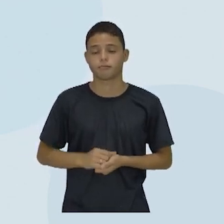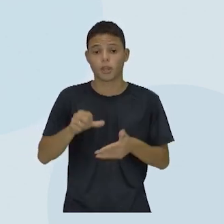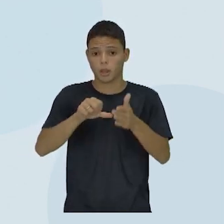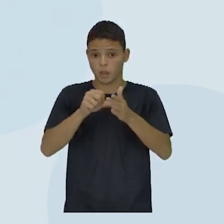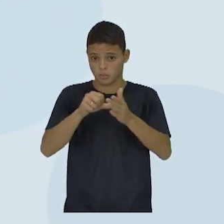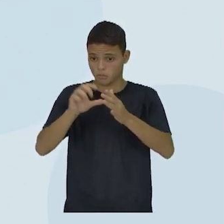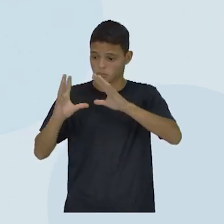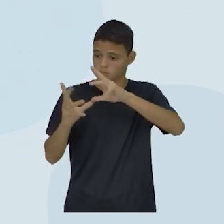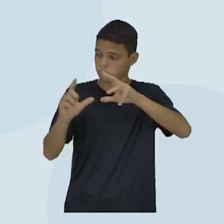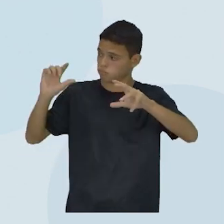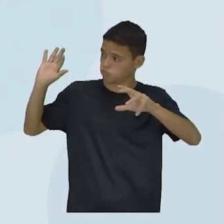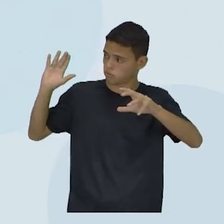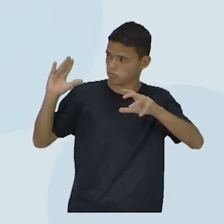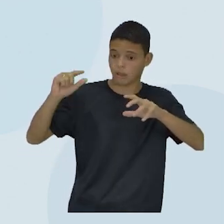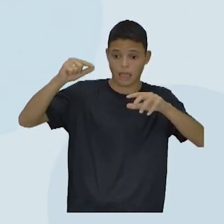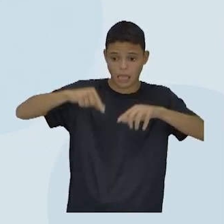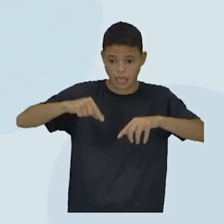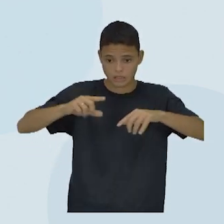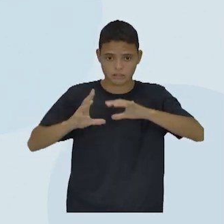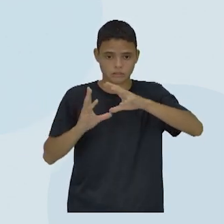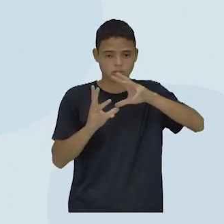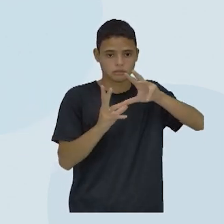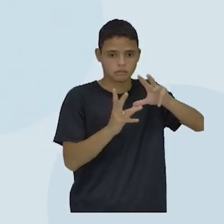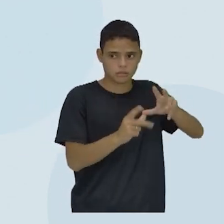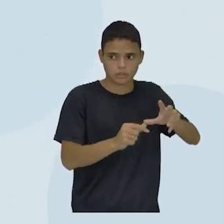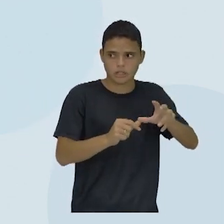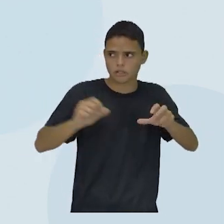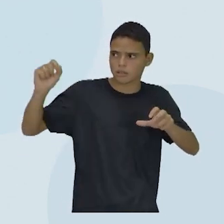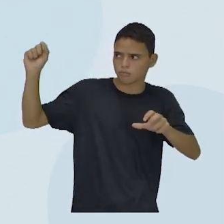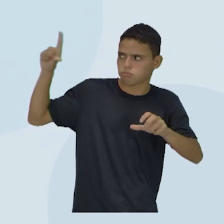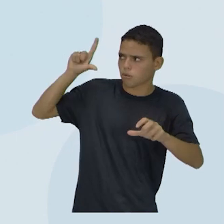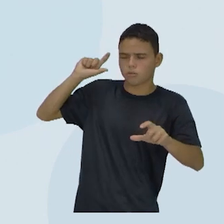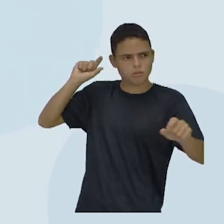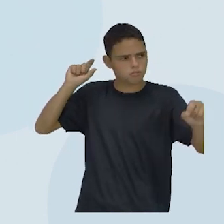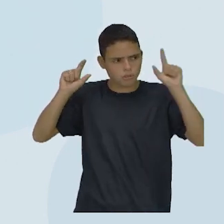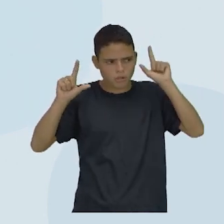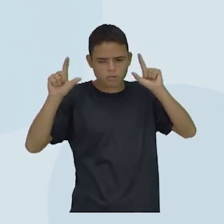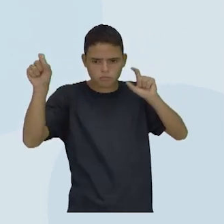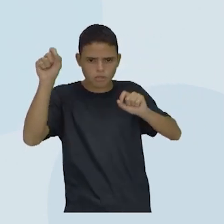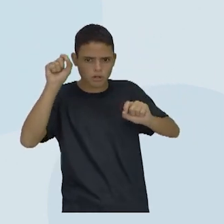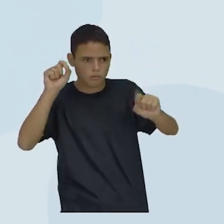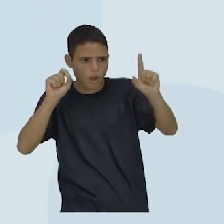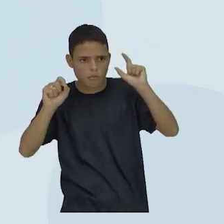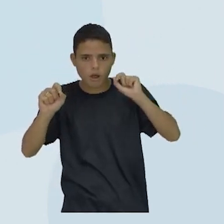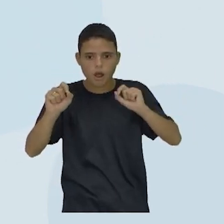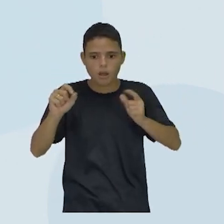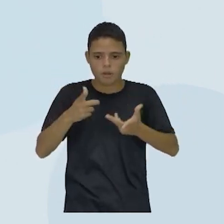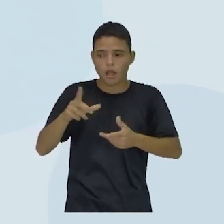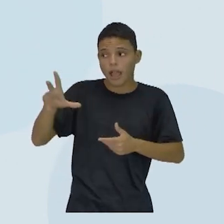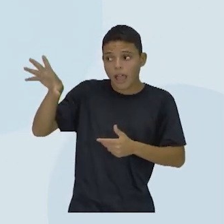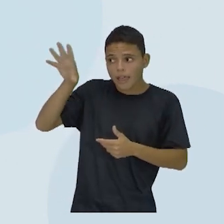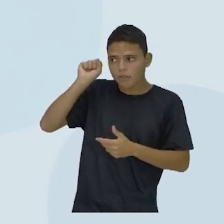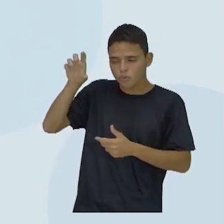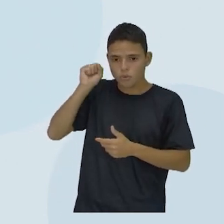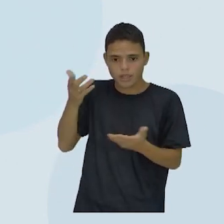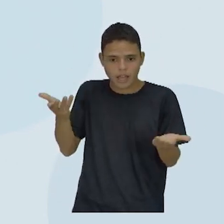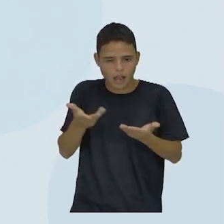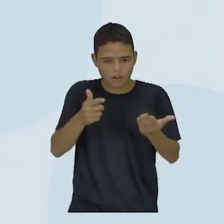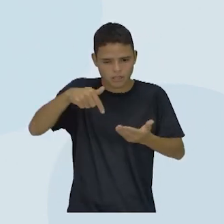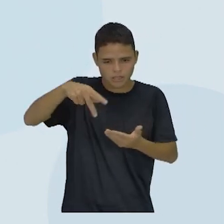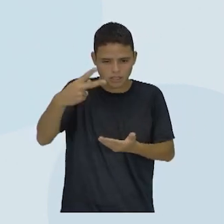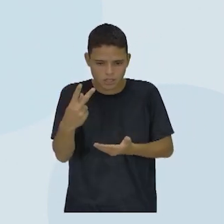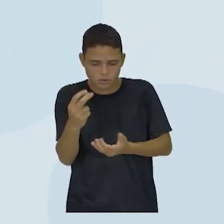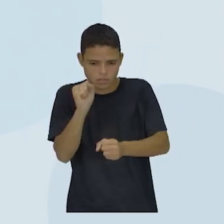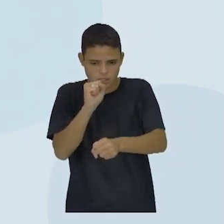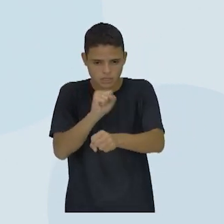sinais de alienígenas na Terra são fortes ondas sonoras. Ouçam agora essa mensagem que durou 72